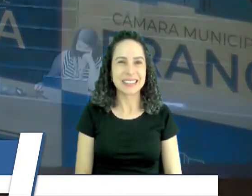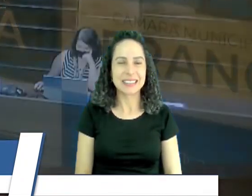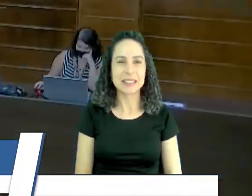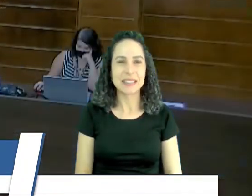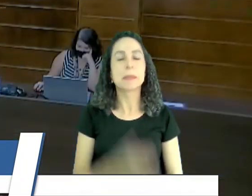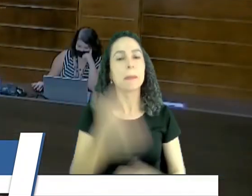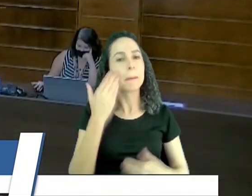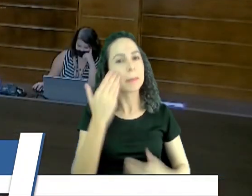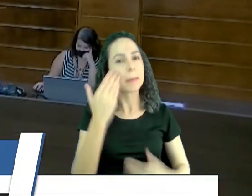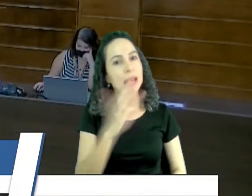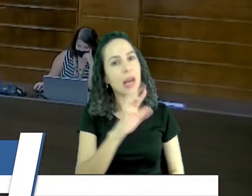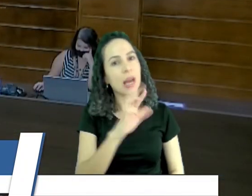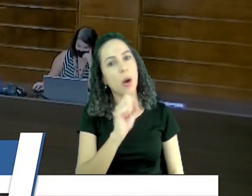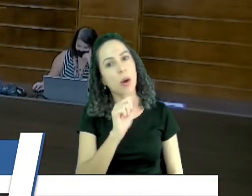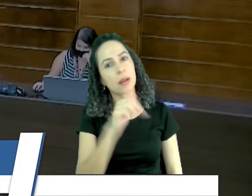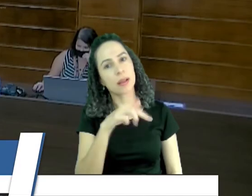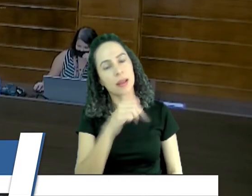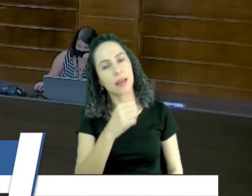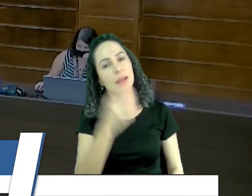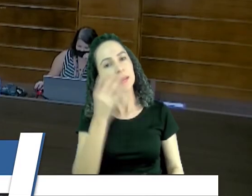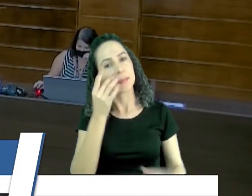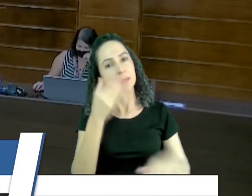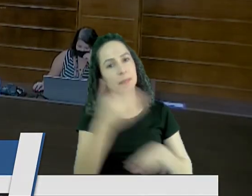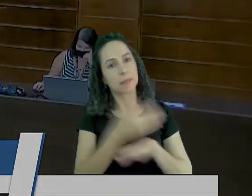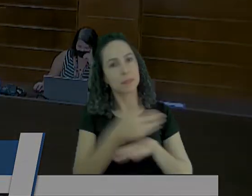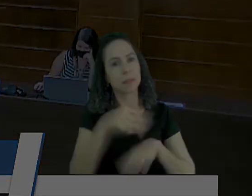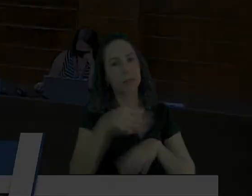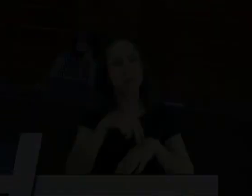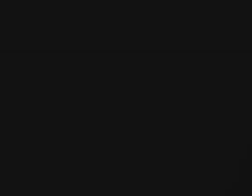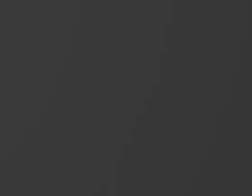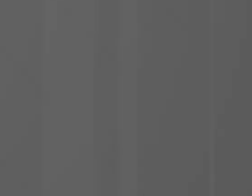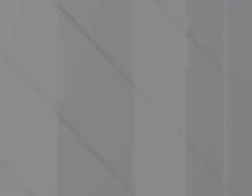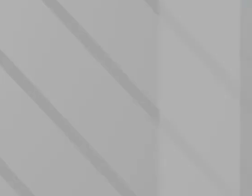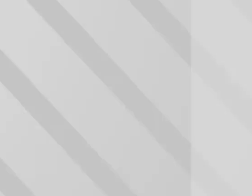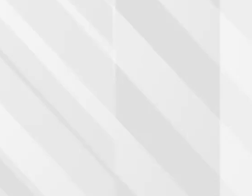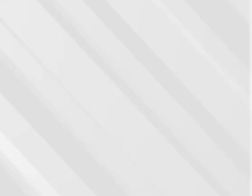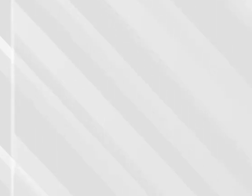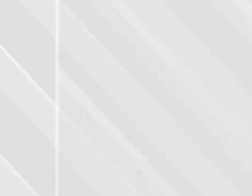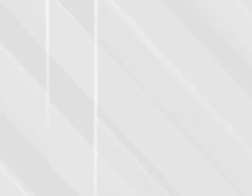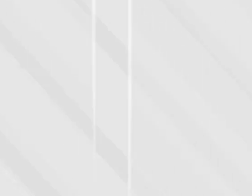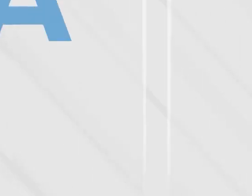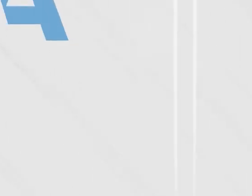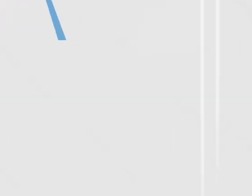Rosana, a sua presença, pelas suas palavras, né? Seja sempre bem-vinda.